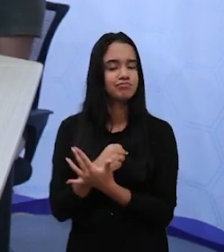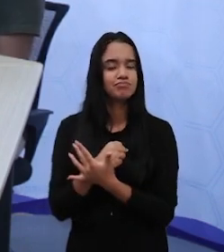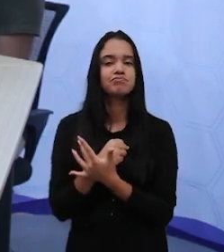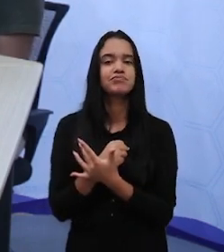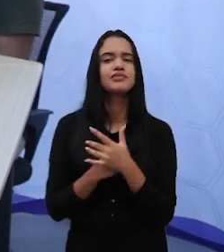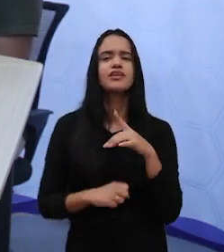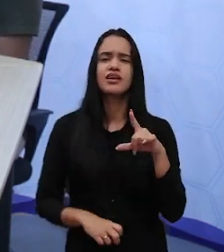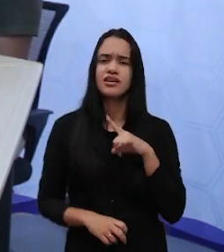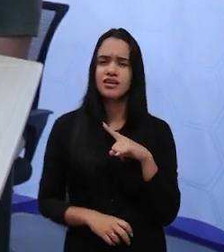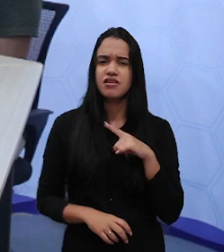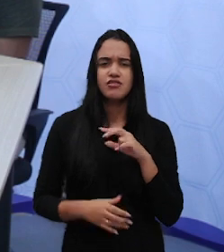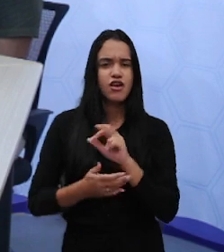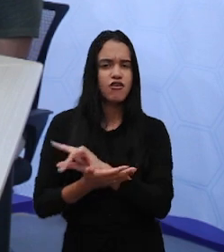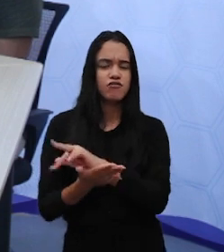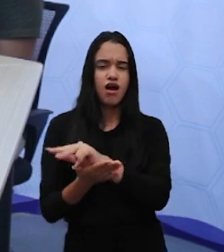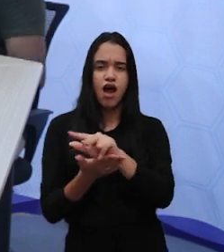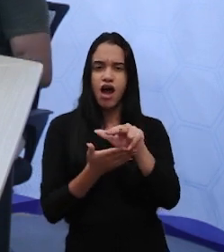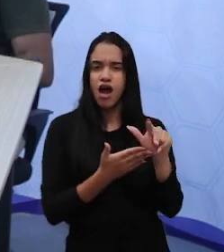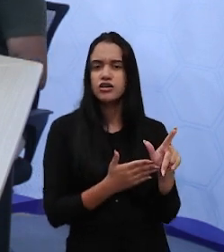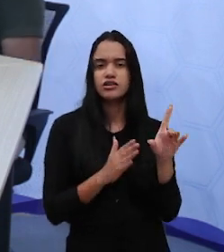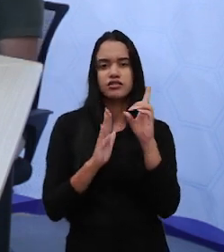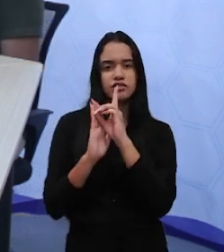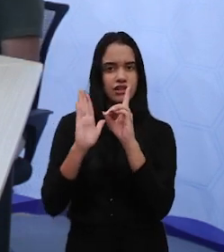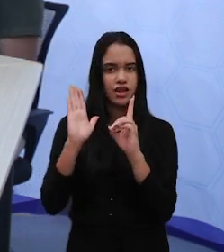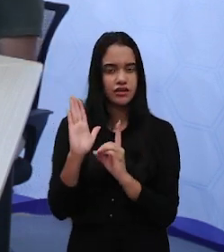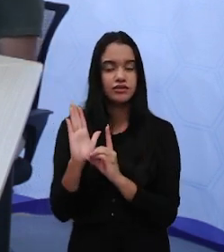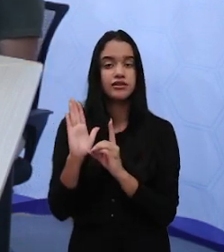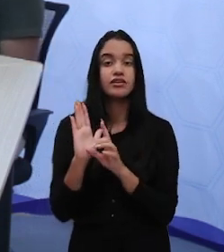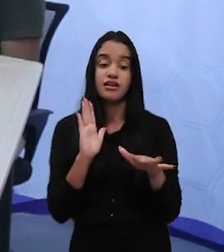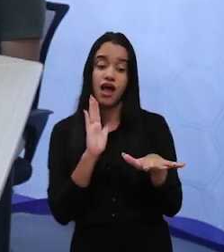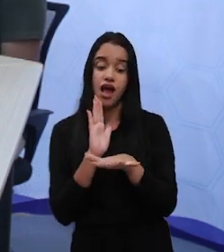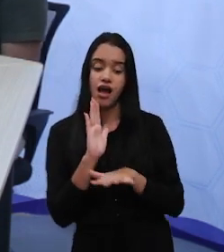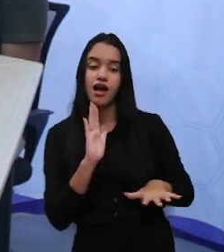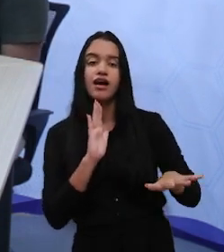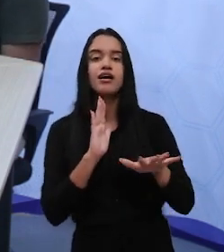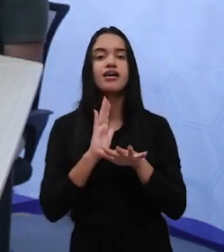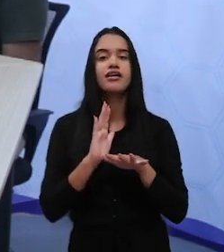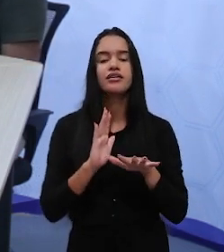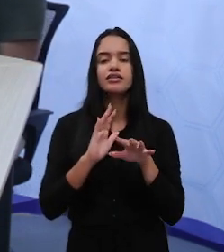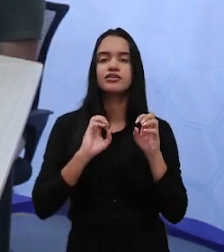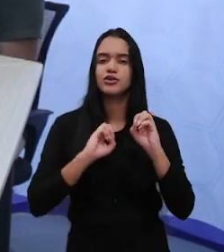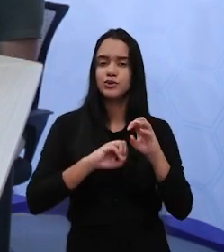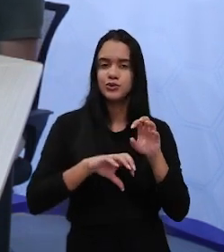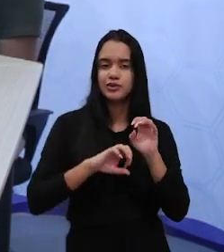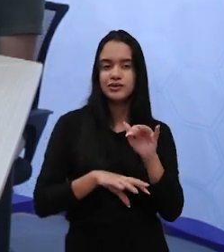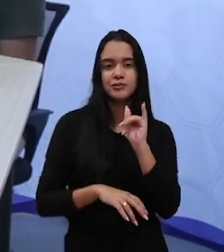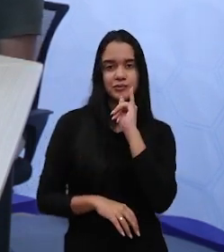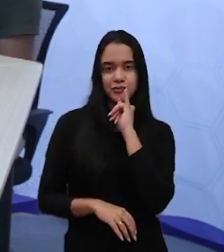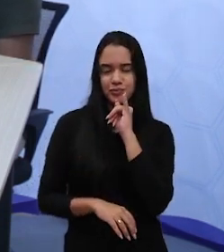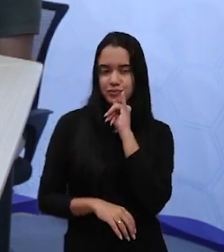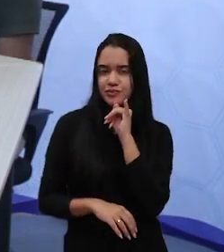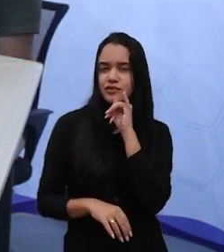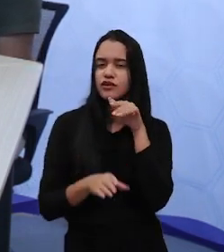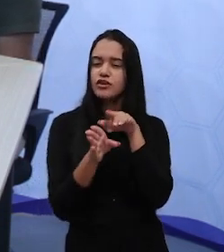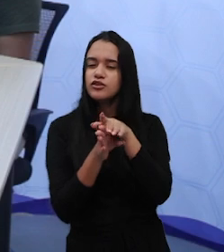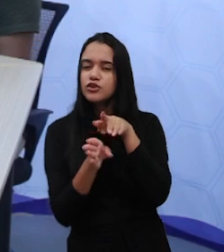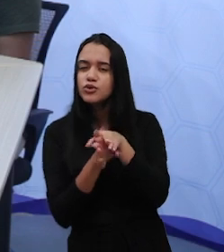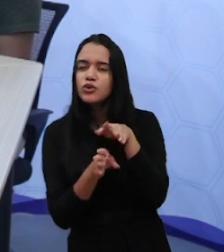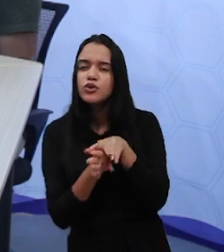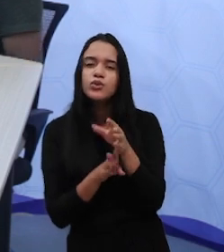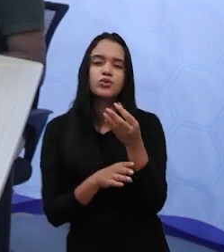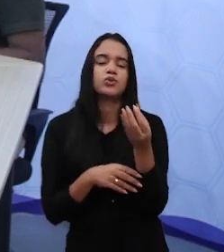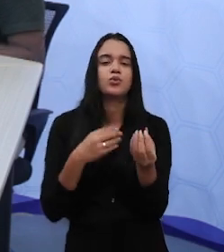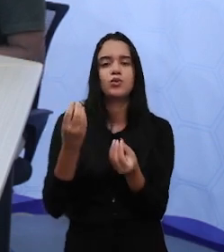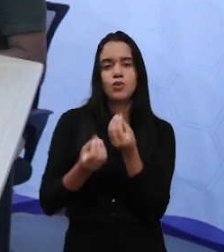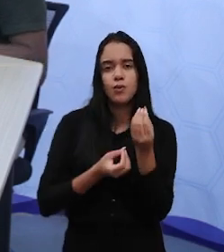tiveram diversos decretos, né, por exemplo, na esfera da educação, da Secretaria de Educação do Estado, por exemplo, indicando como se ia